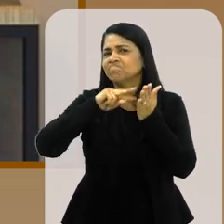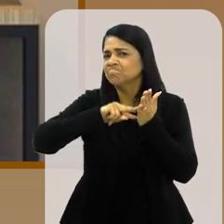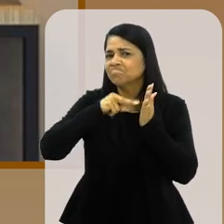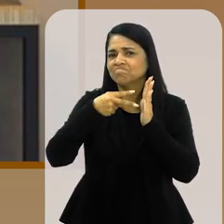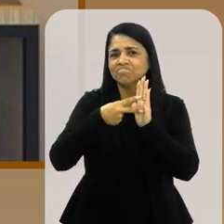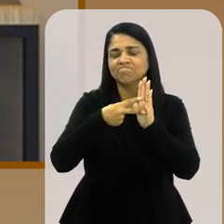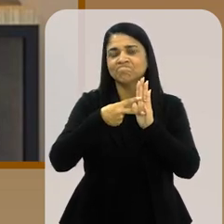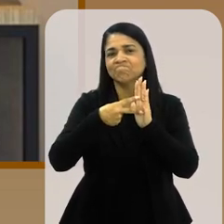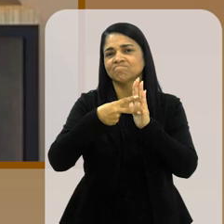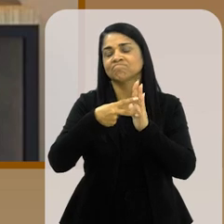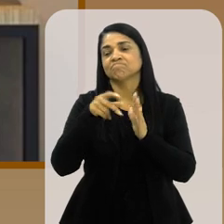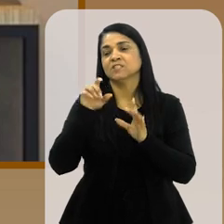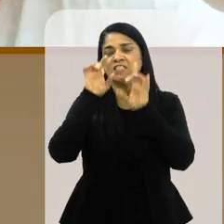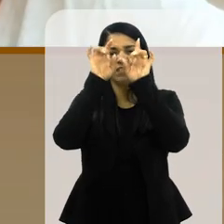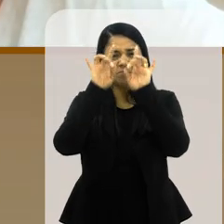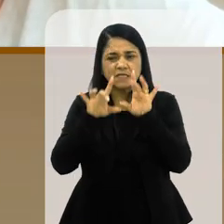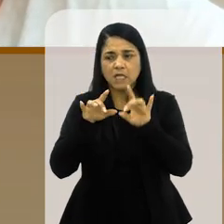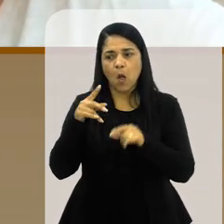significativo, especial para você?